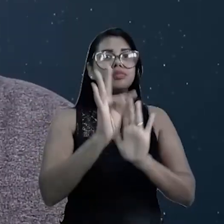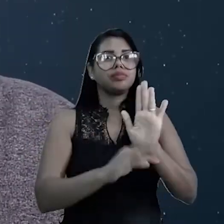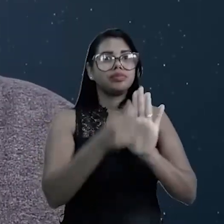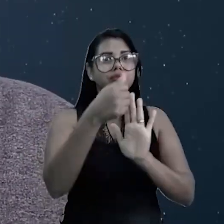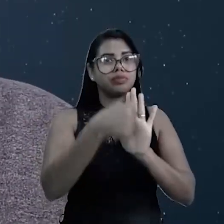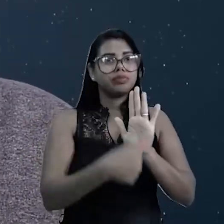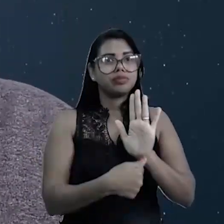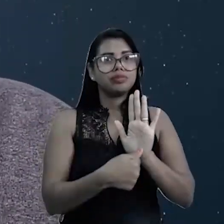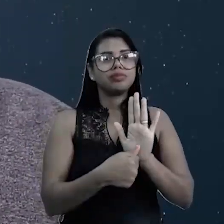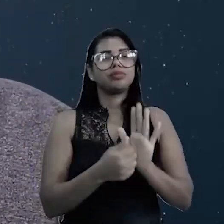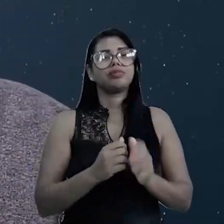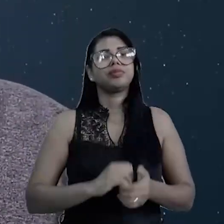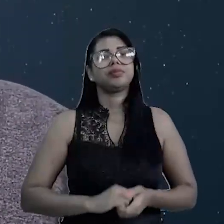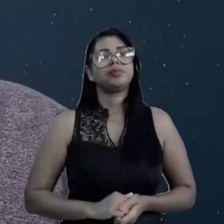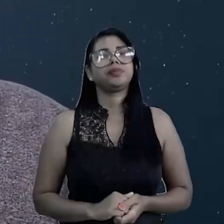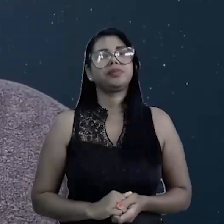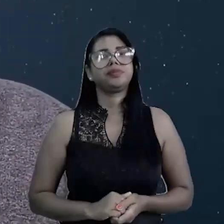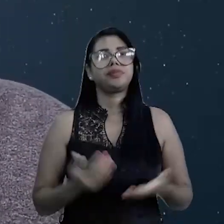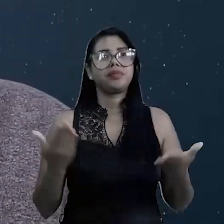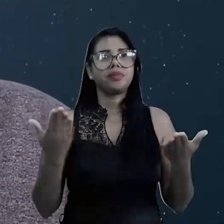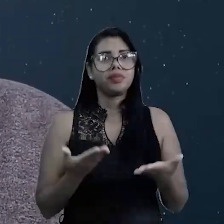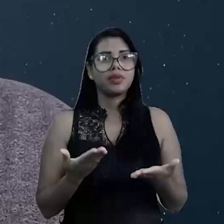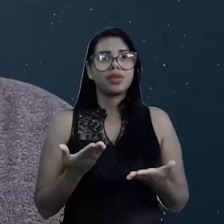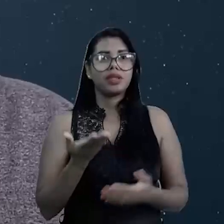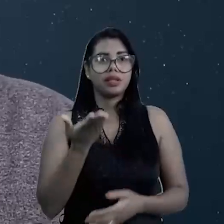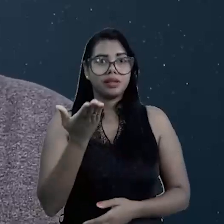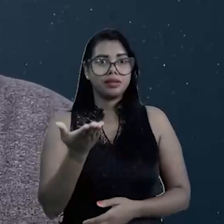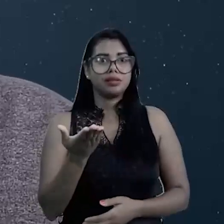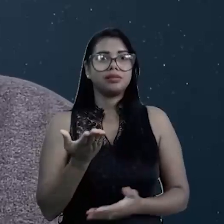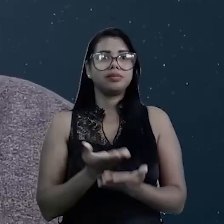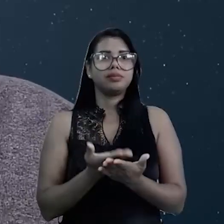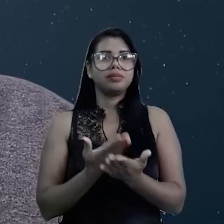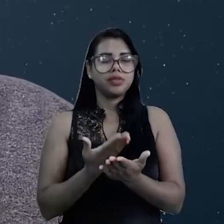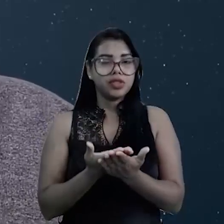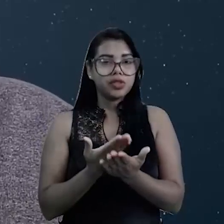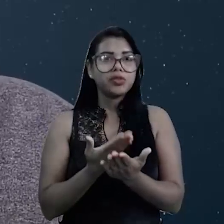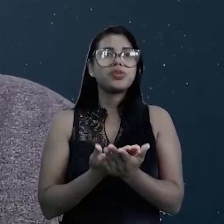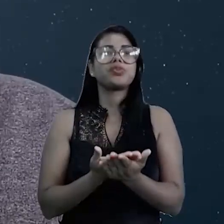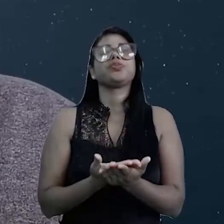também. Agora isso aí vai ficar para a próxima. Ó, estuda,